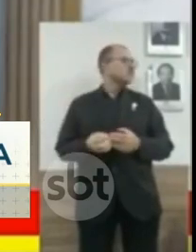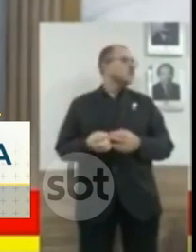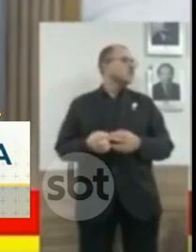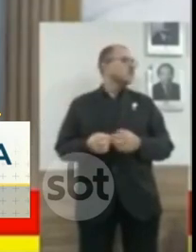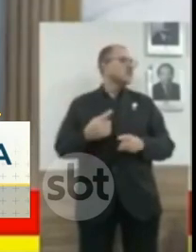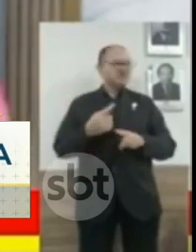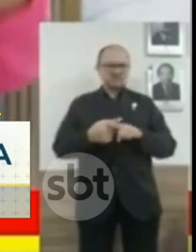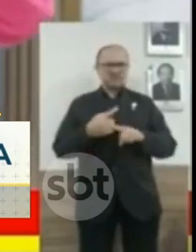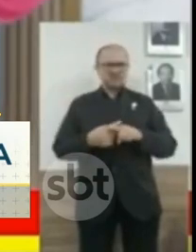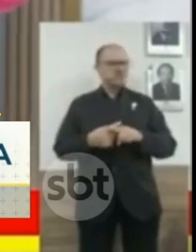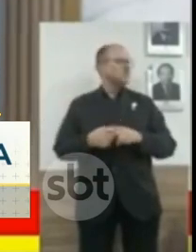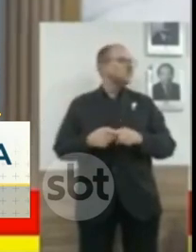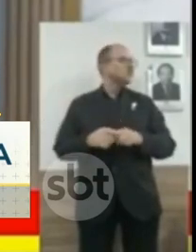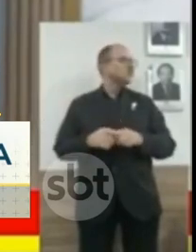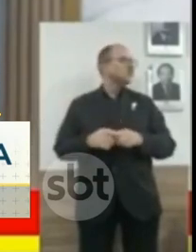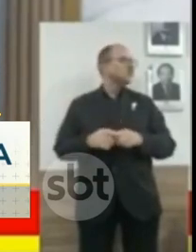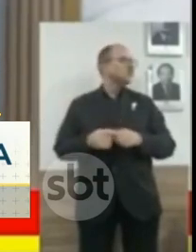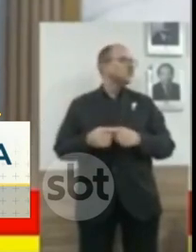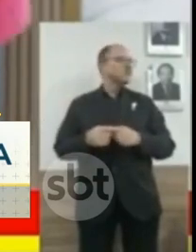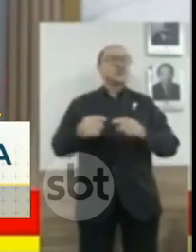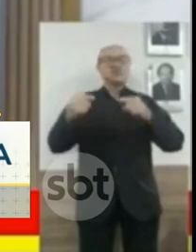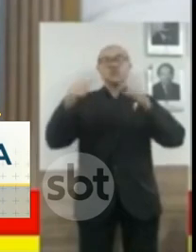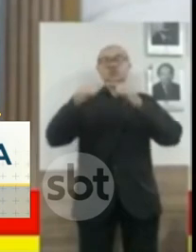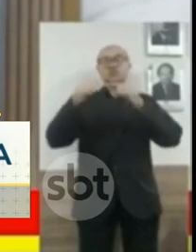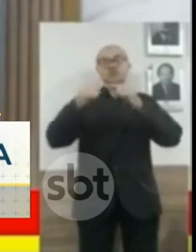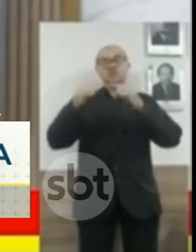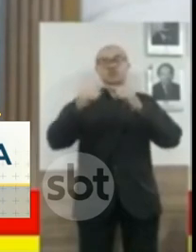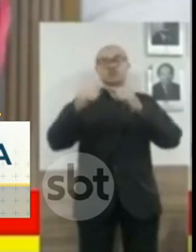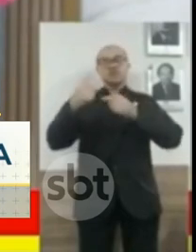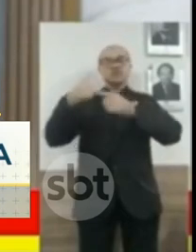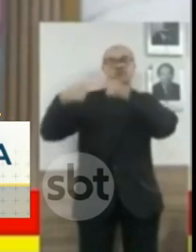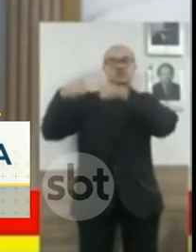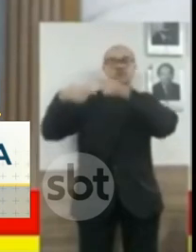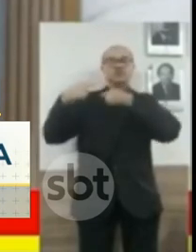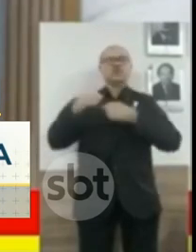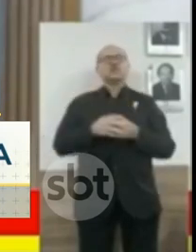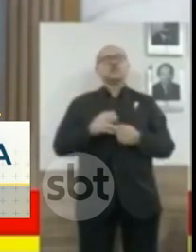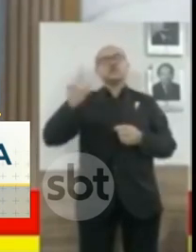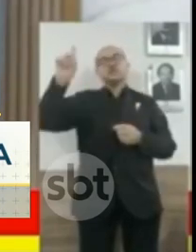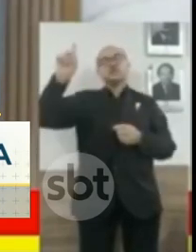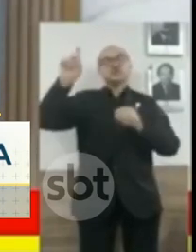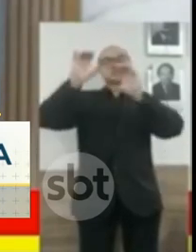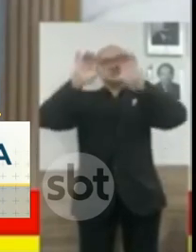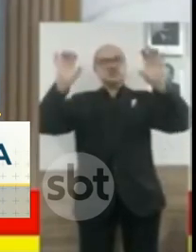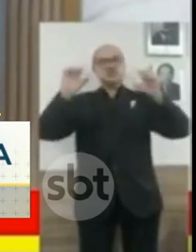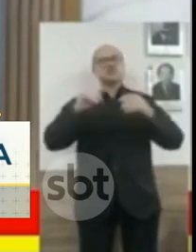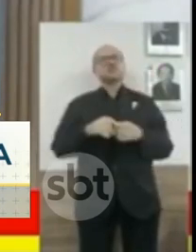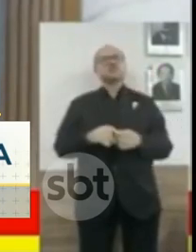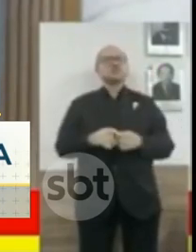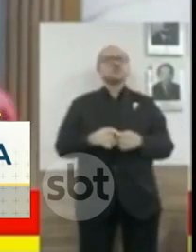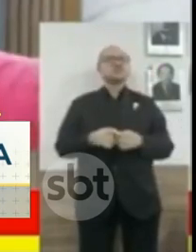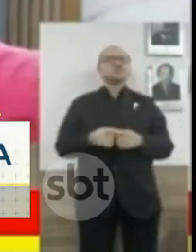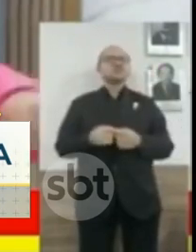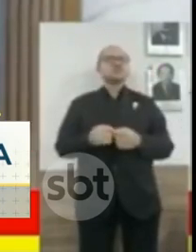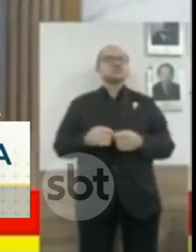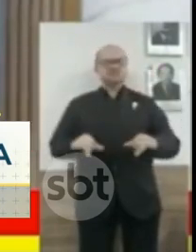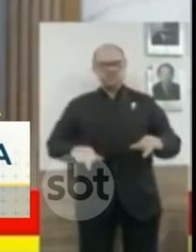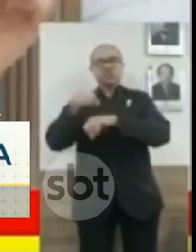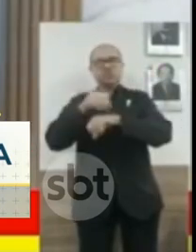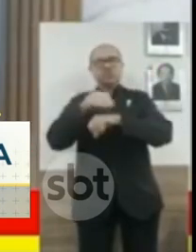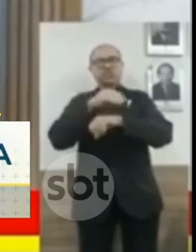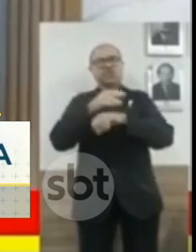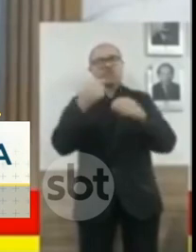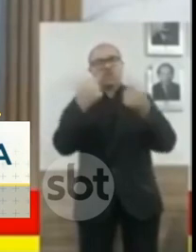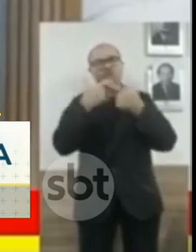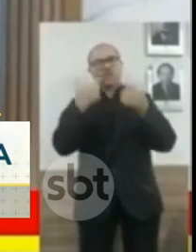em determinado momento ela se voltou contra um outro vereador e proferiu esse termo em relação a uma mãe de autista. E foi